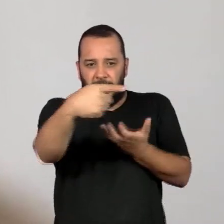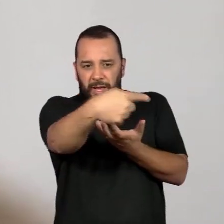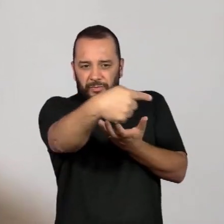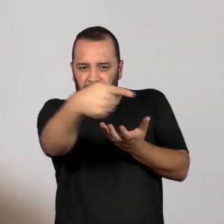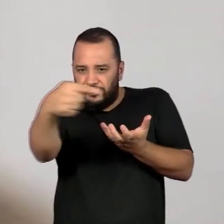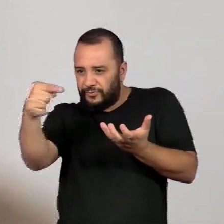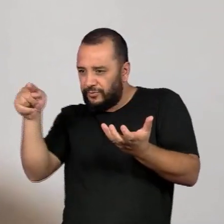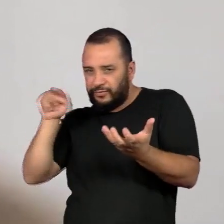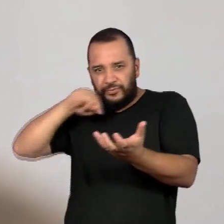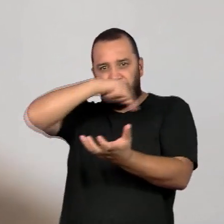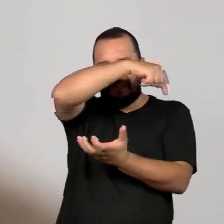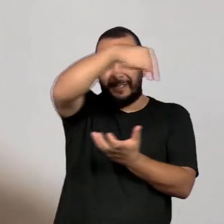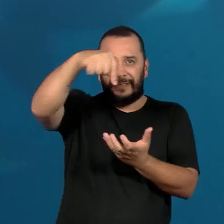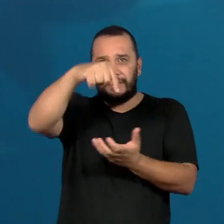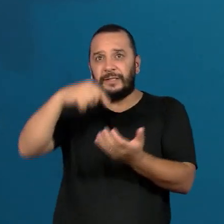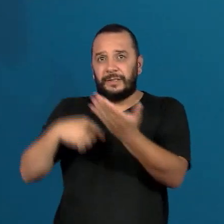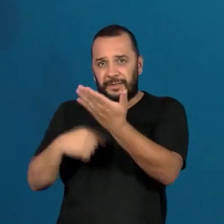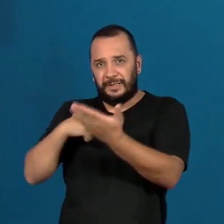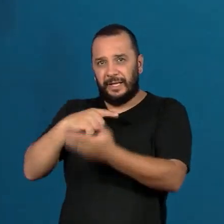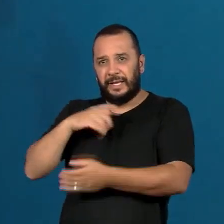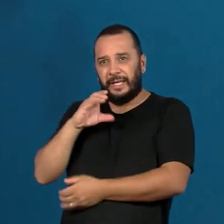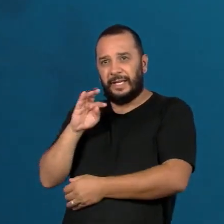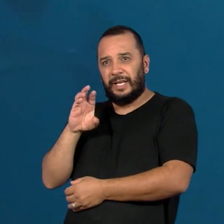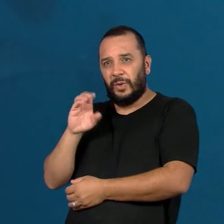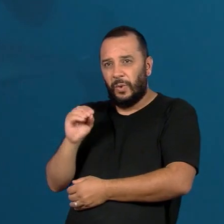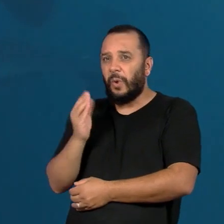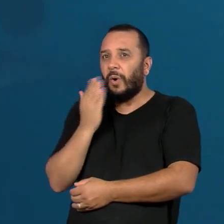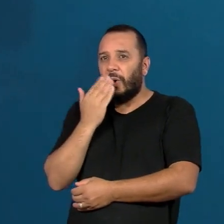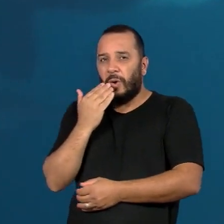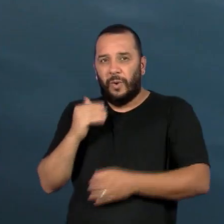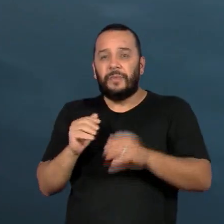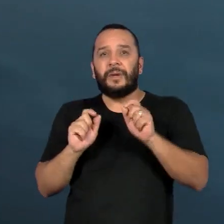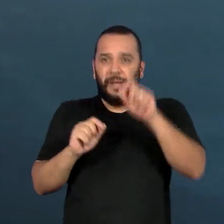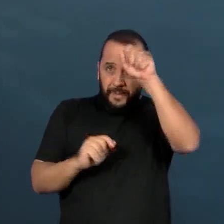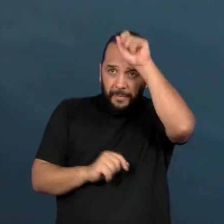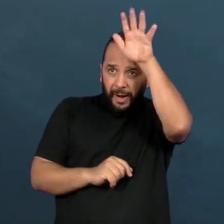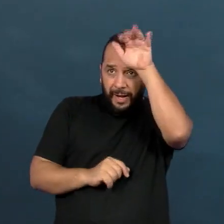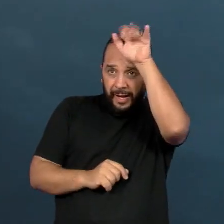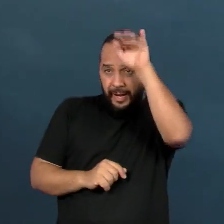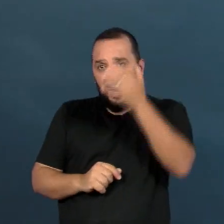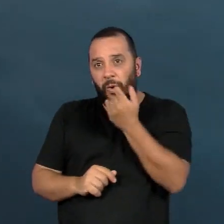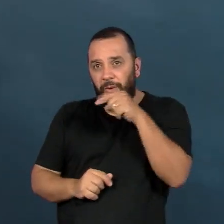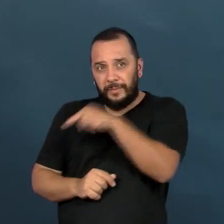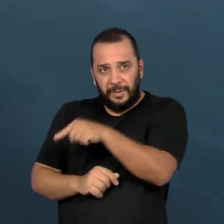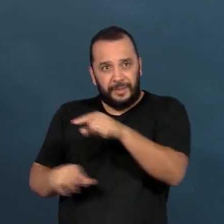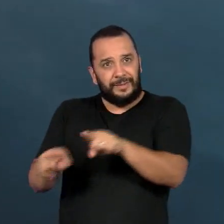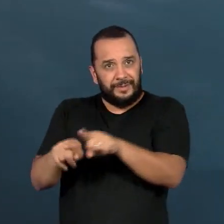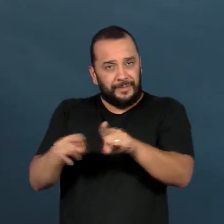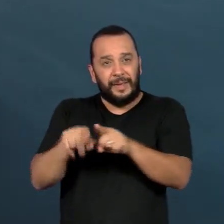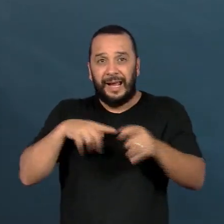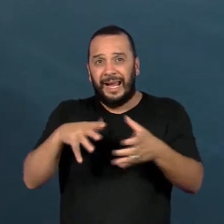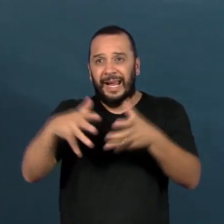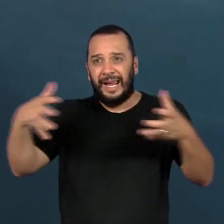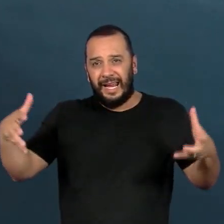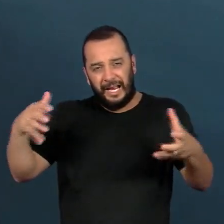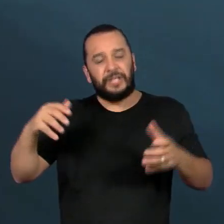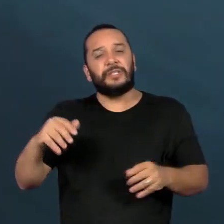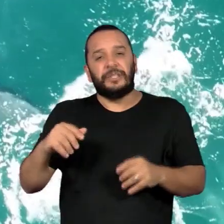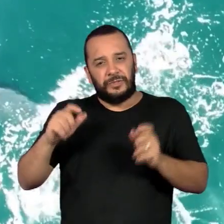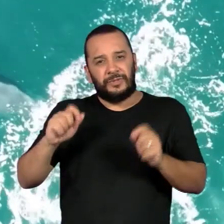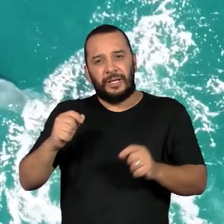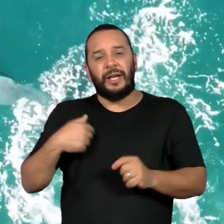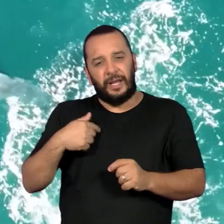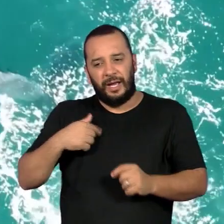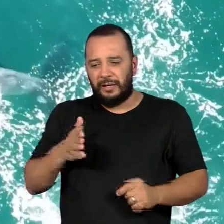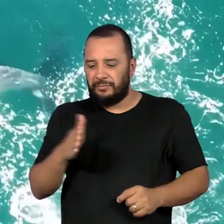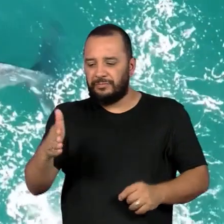pequenos crustáceos, como o krill, que alimenta baleias, até esses grandes mamíferos marinhos. Os cientistas ainda